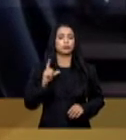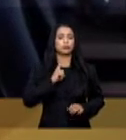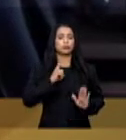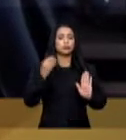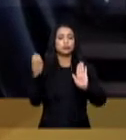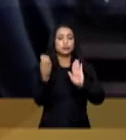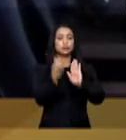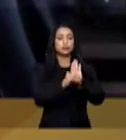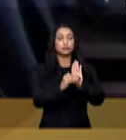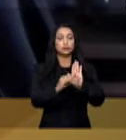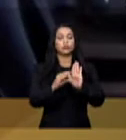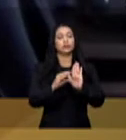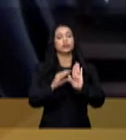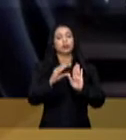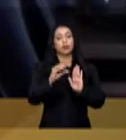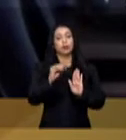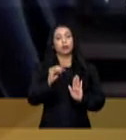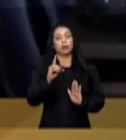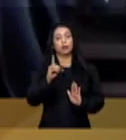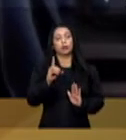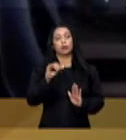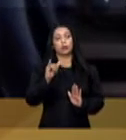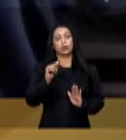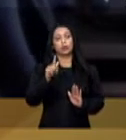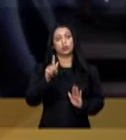do Código Penal, o artigo